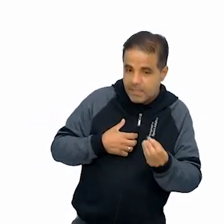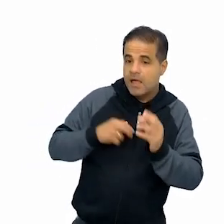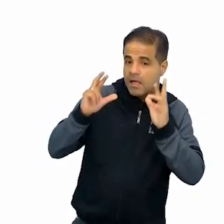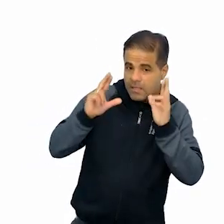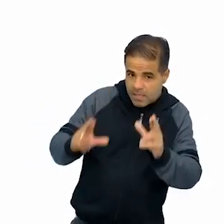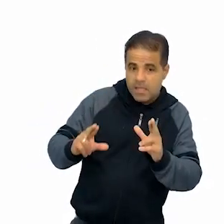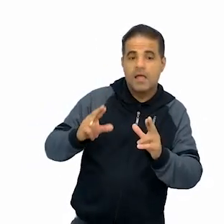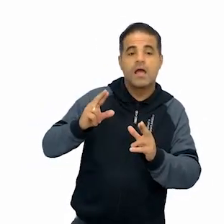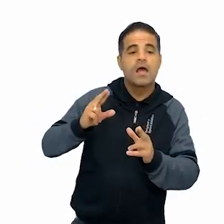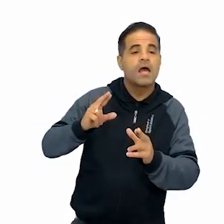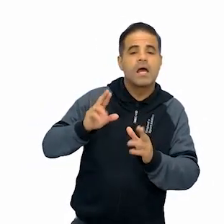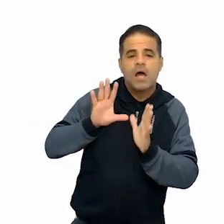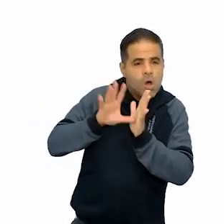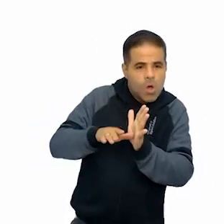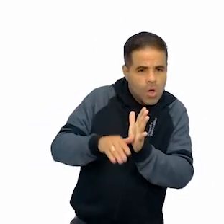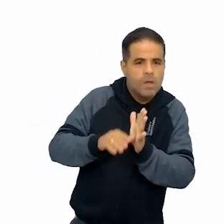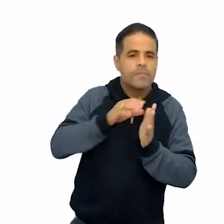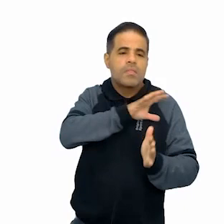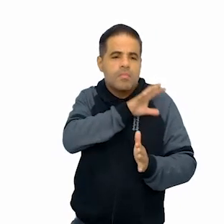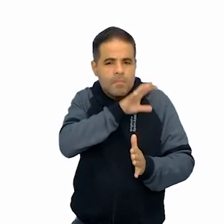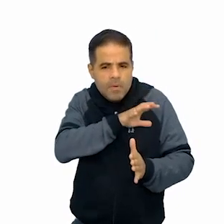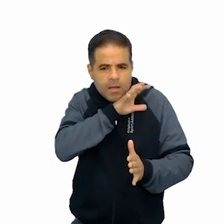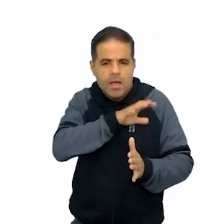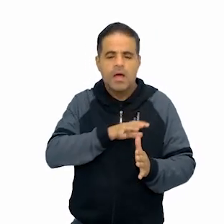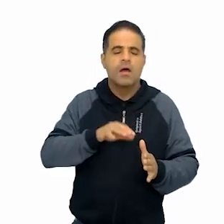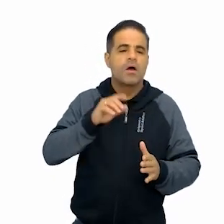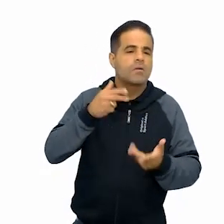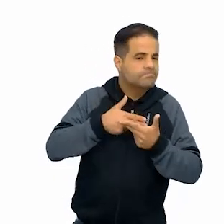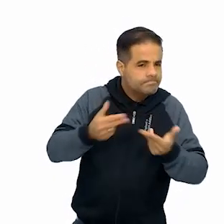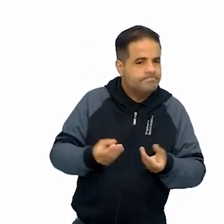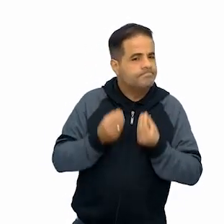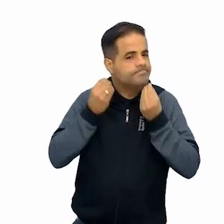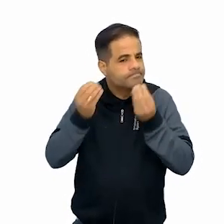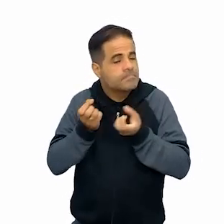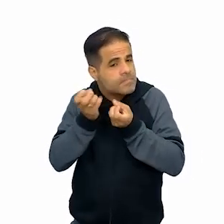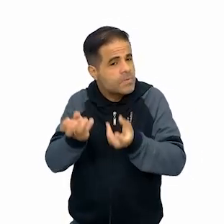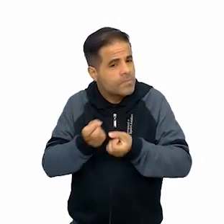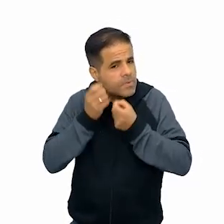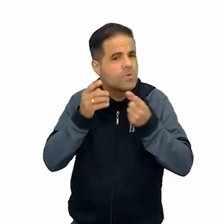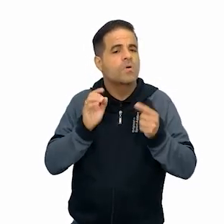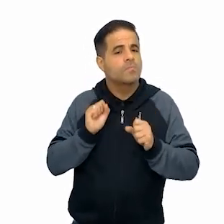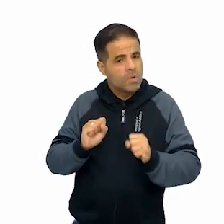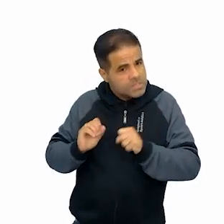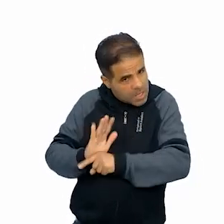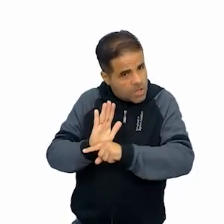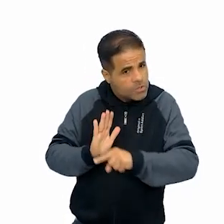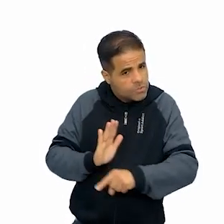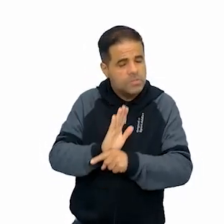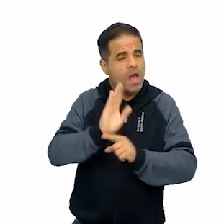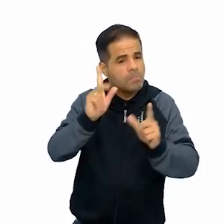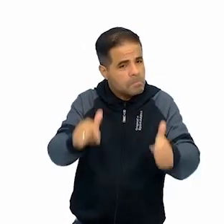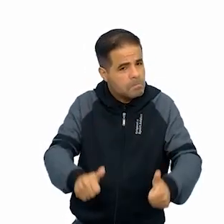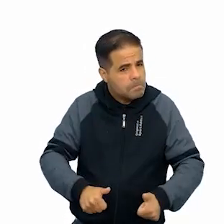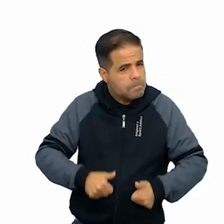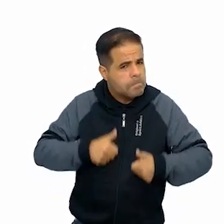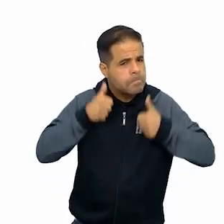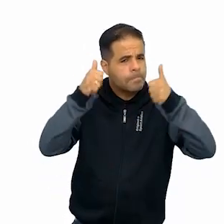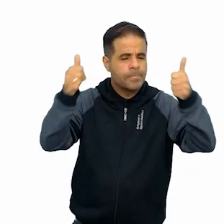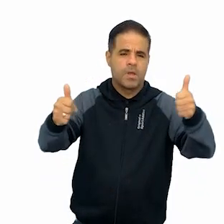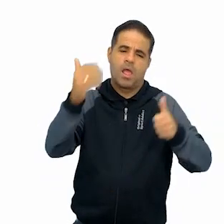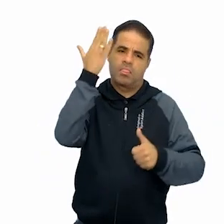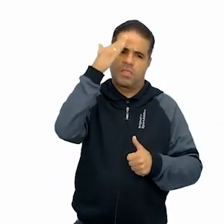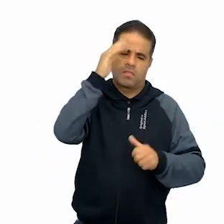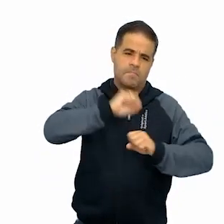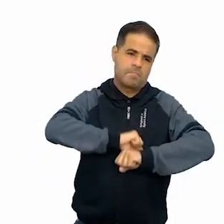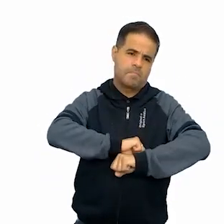restrita, tráfico de animais, declínio. Ofereça informações que contribuem para uma melhor compreensão desse